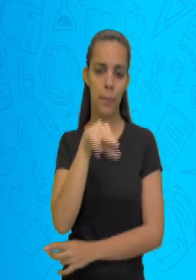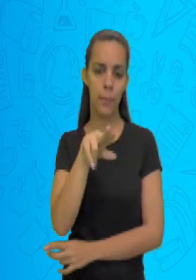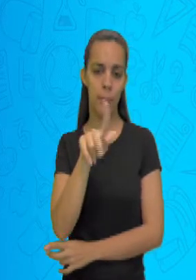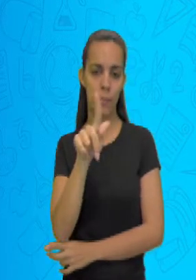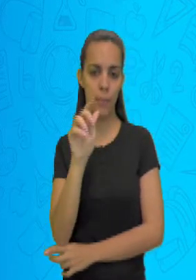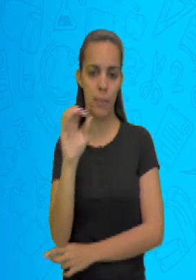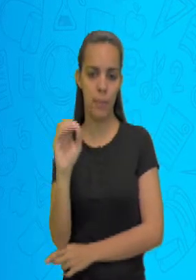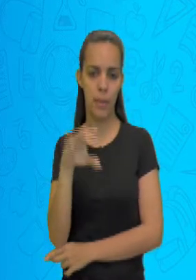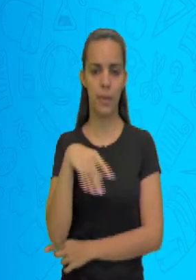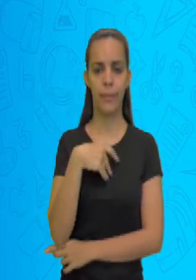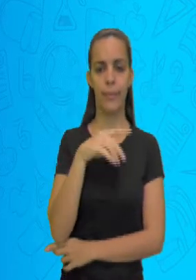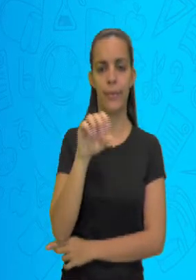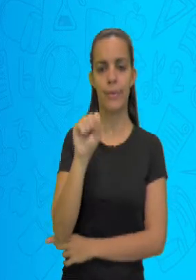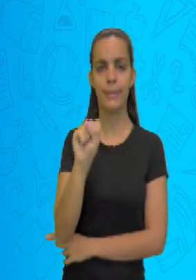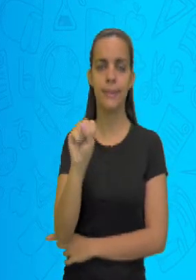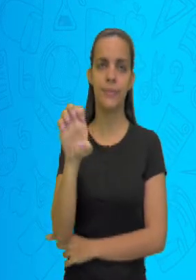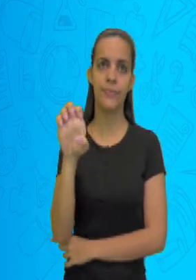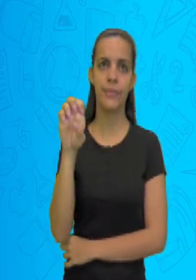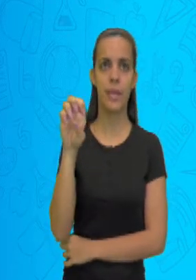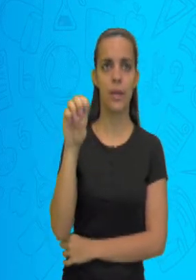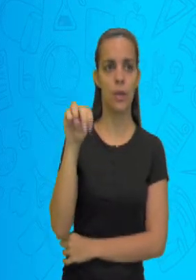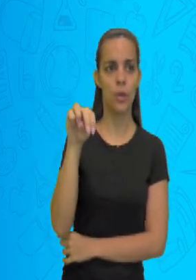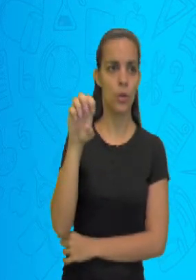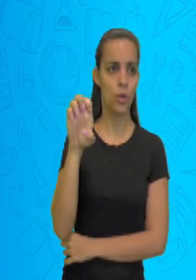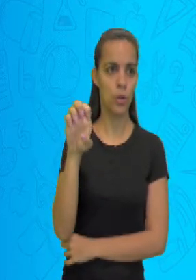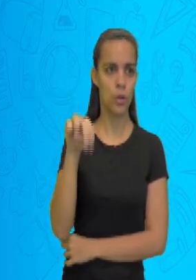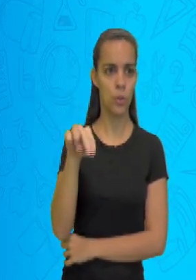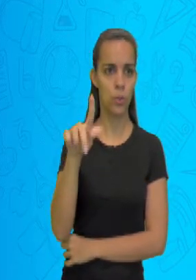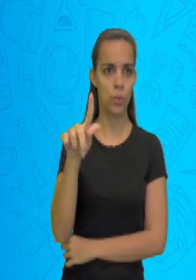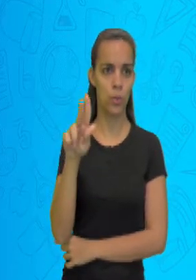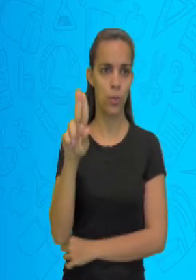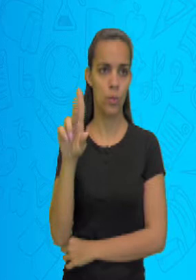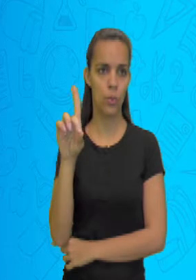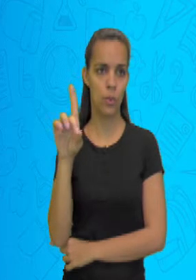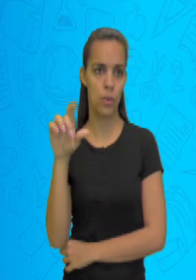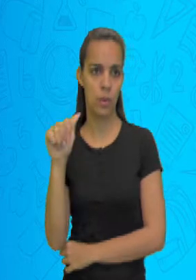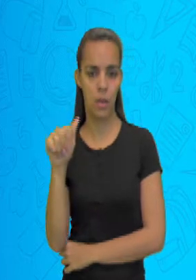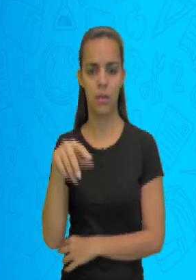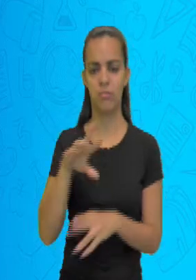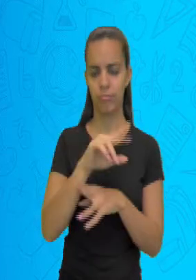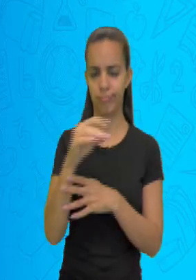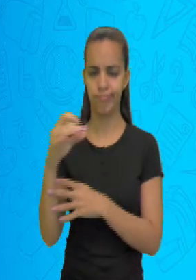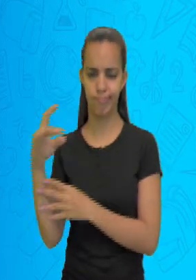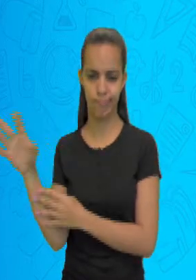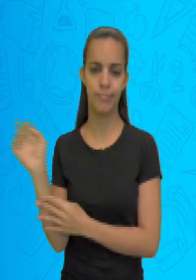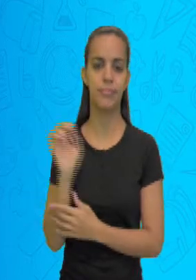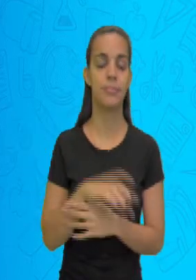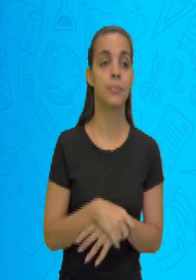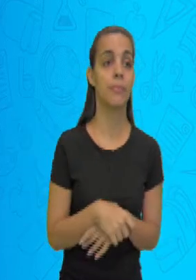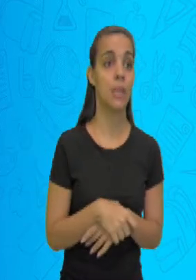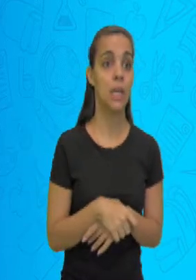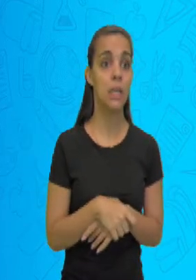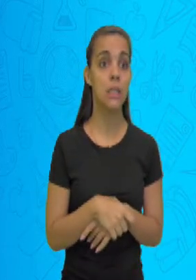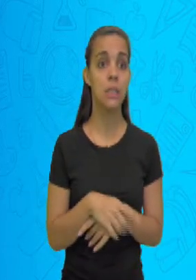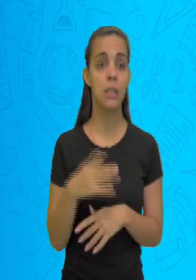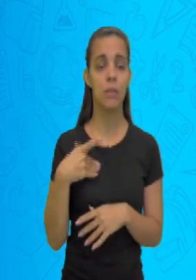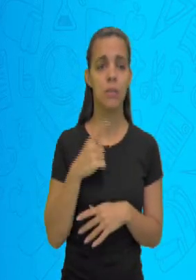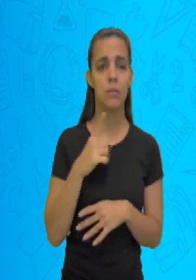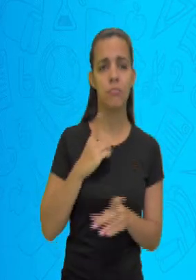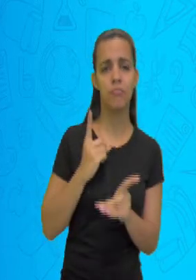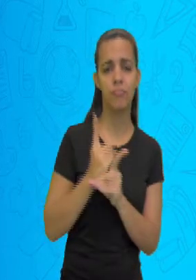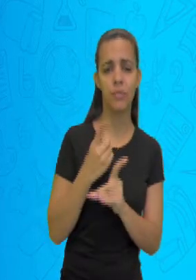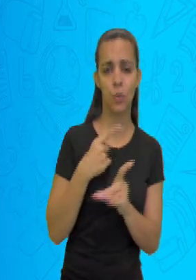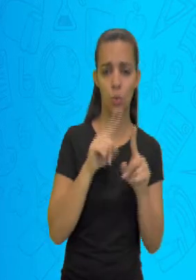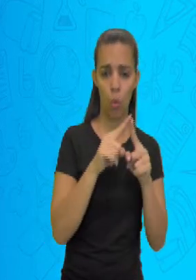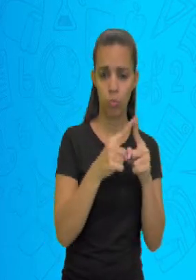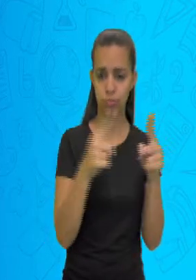primeiro aqui está escrito domingo, segunda, terça, quarta, quinta, sexta e sábado. Então, os